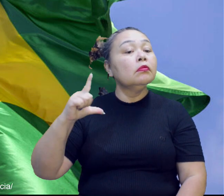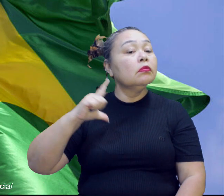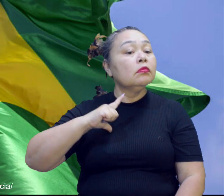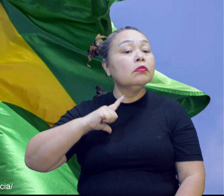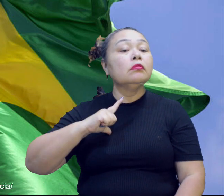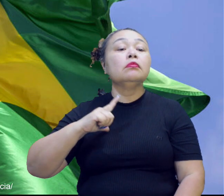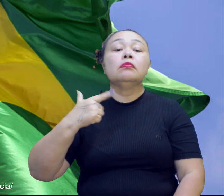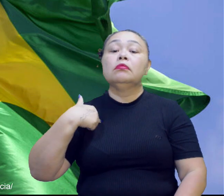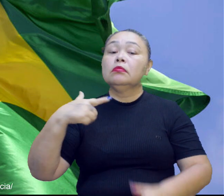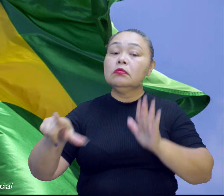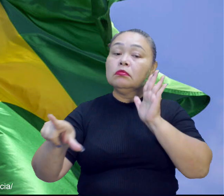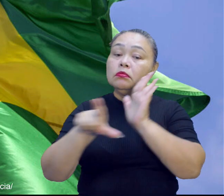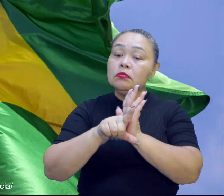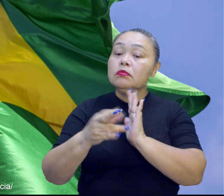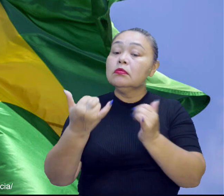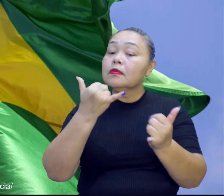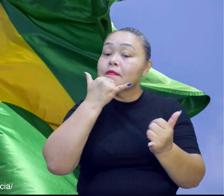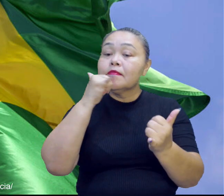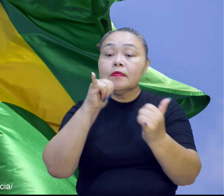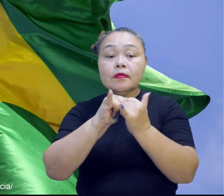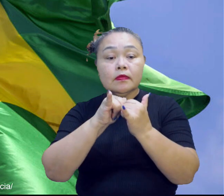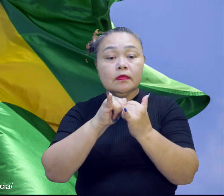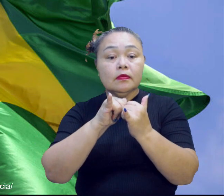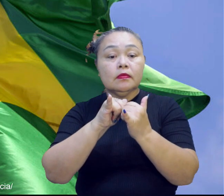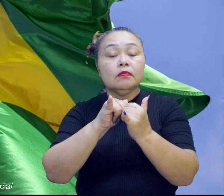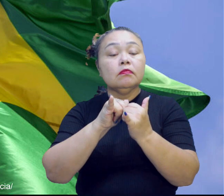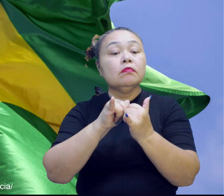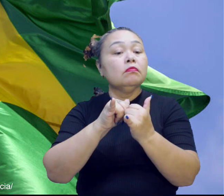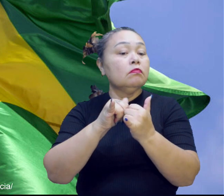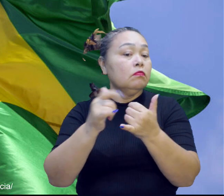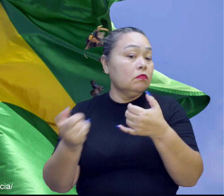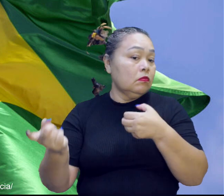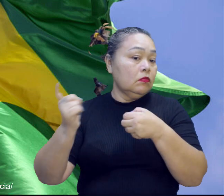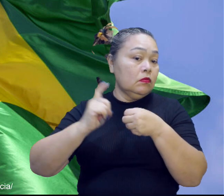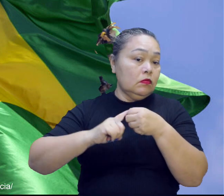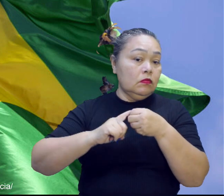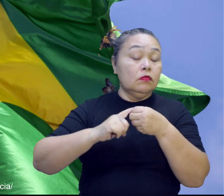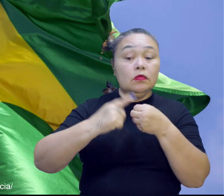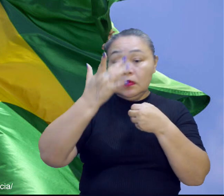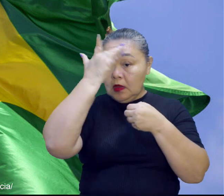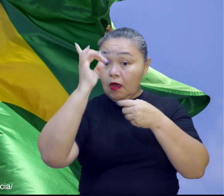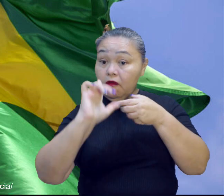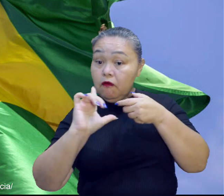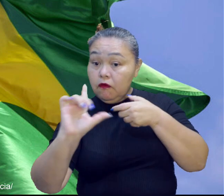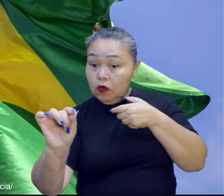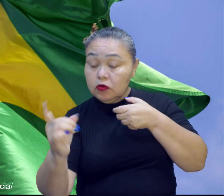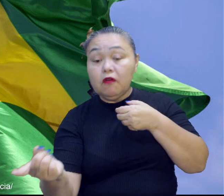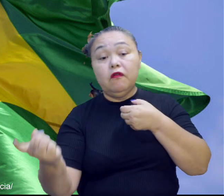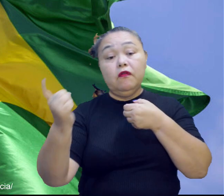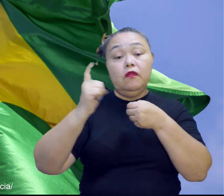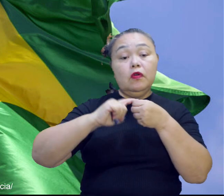A lei da anistia, ela vai permitir o retorno de exilados políticos e a